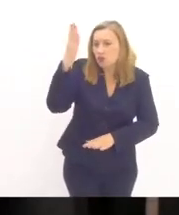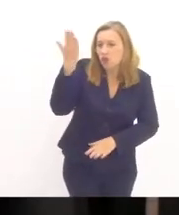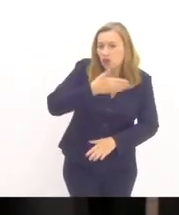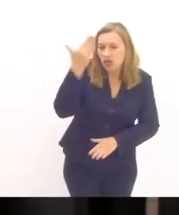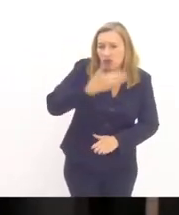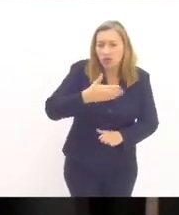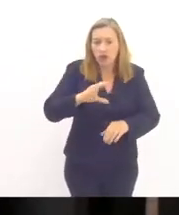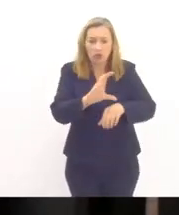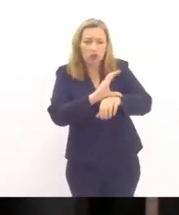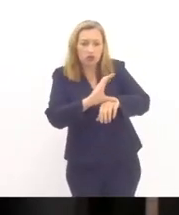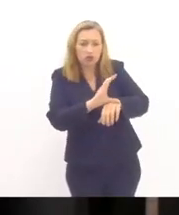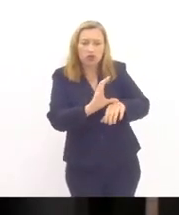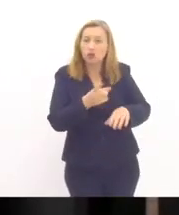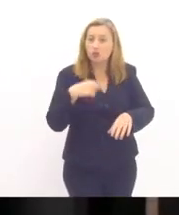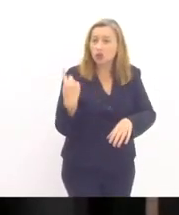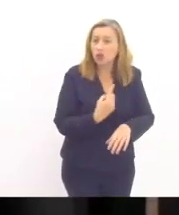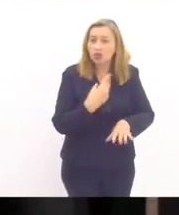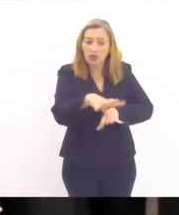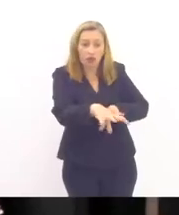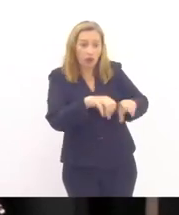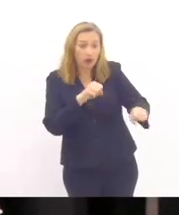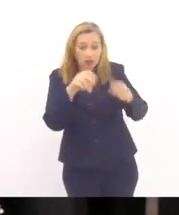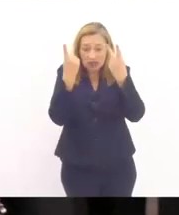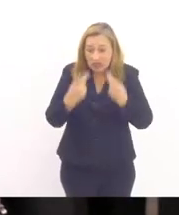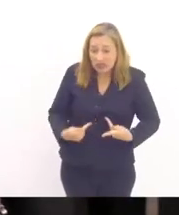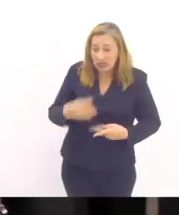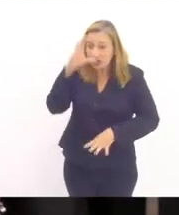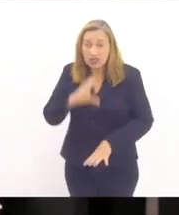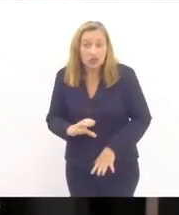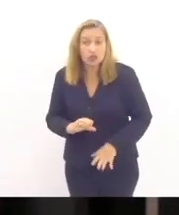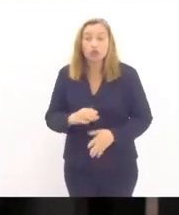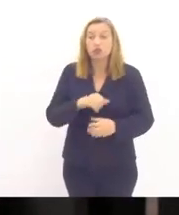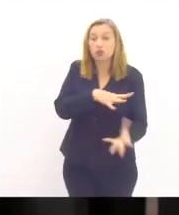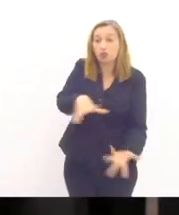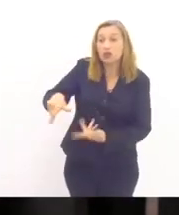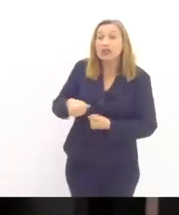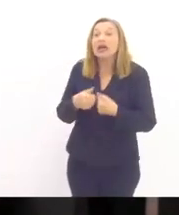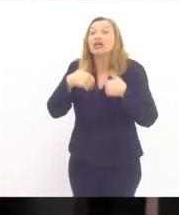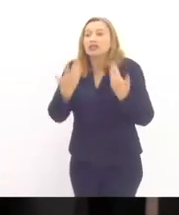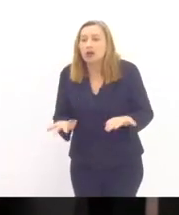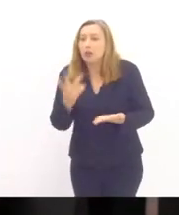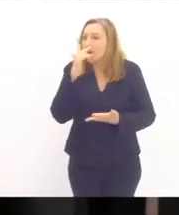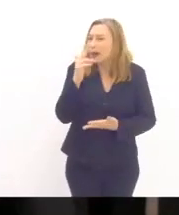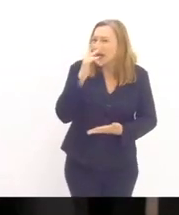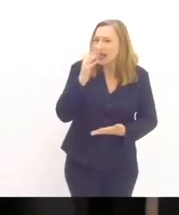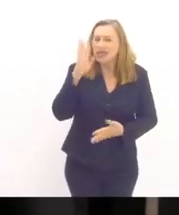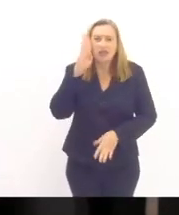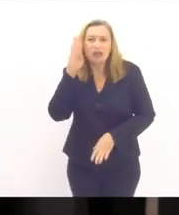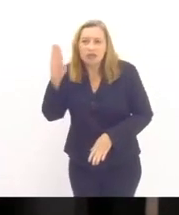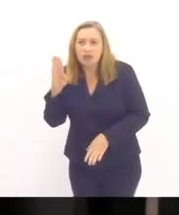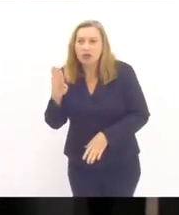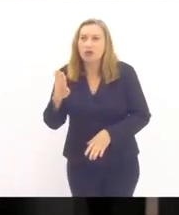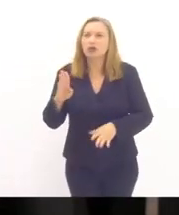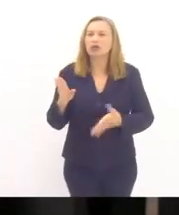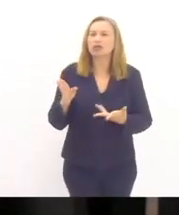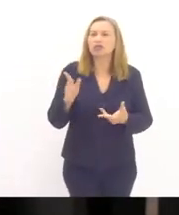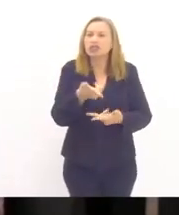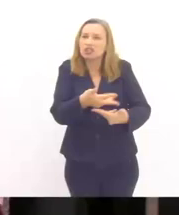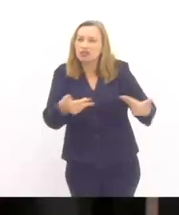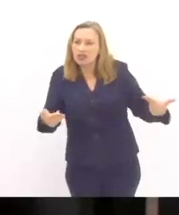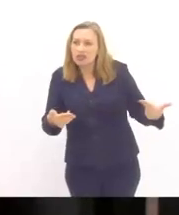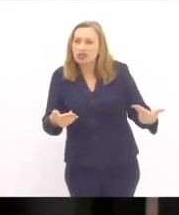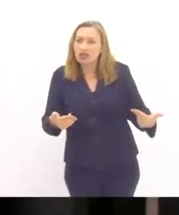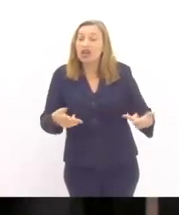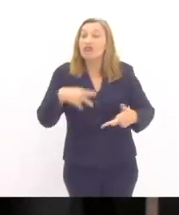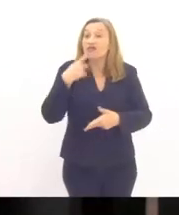humana enquanto formadores de cidadãos do mundo. Então, me parece fundamental, quando a gente traz essa interculturalidade, e